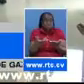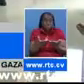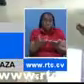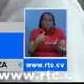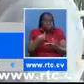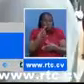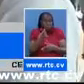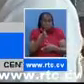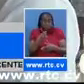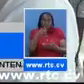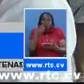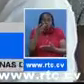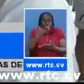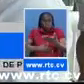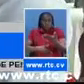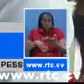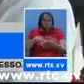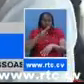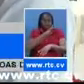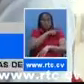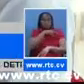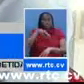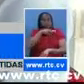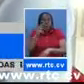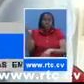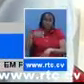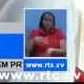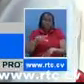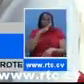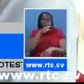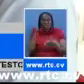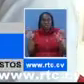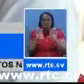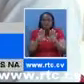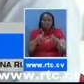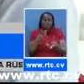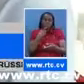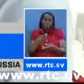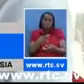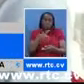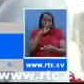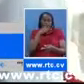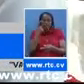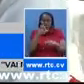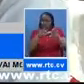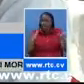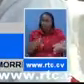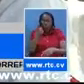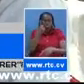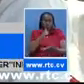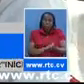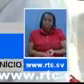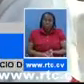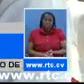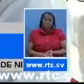no semestre teve um atestado de agregar familiar, antigo ali, bem na secretaria, ok? Estava a truficar, então bate pergunta e falou, não, hoje tudo para o balcão único. Se chegava a